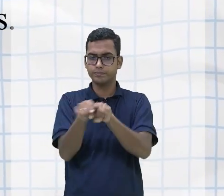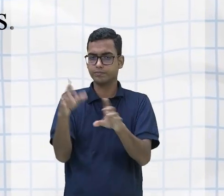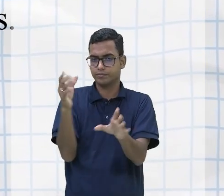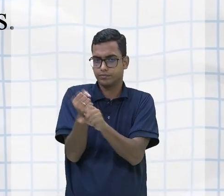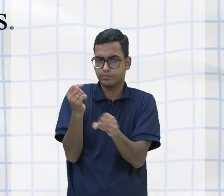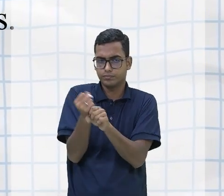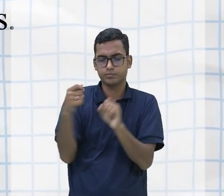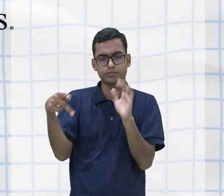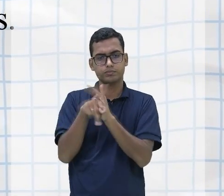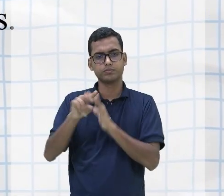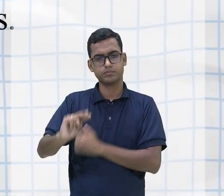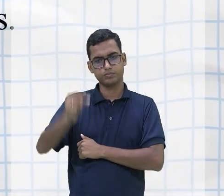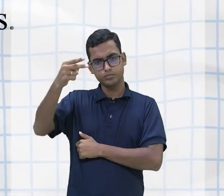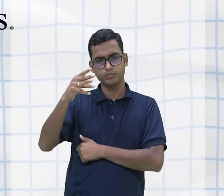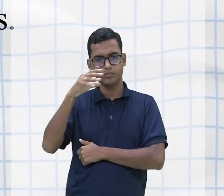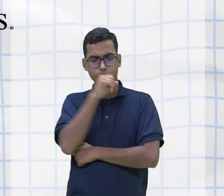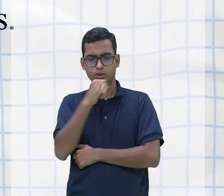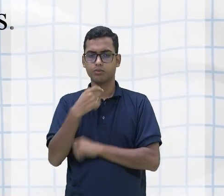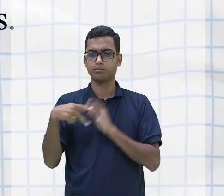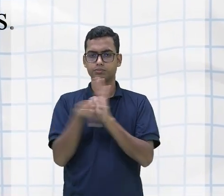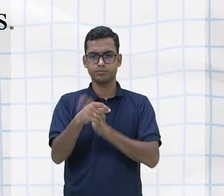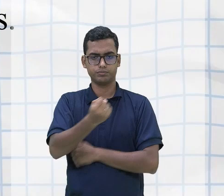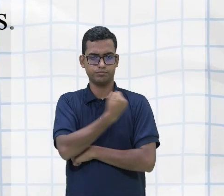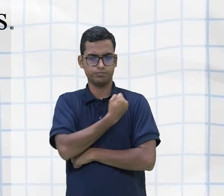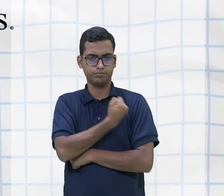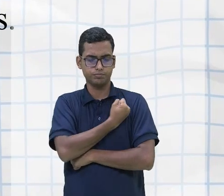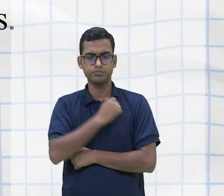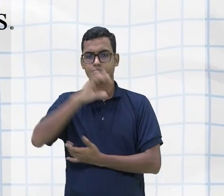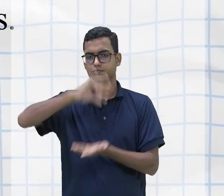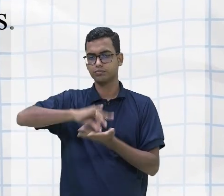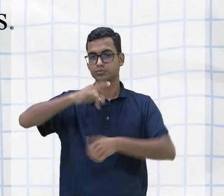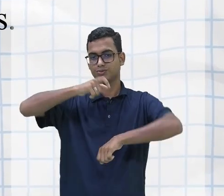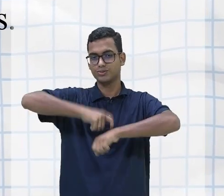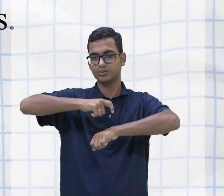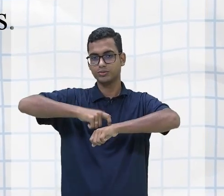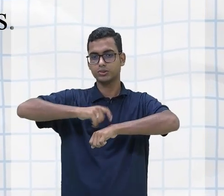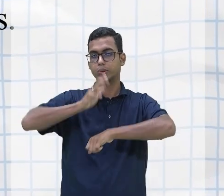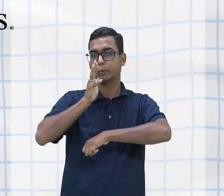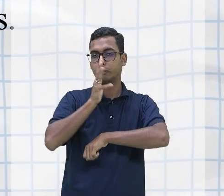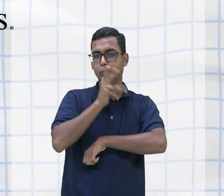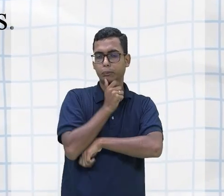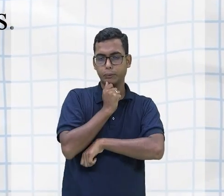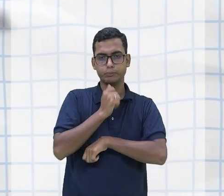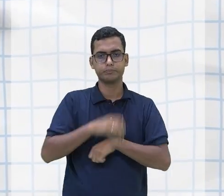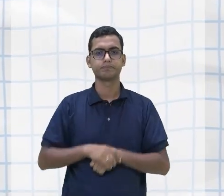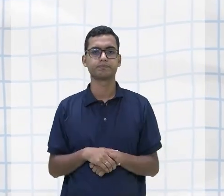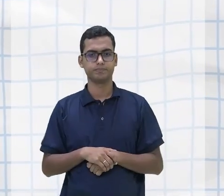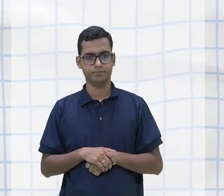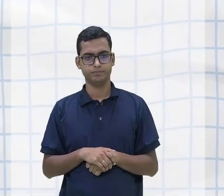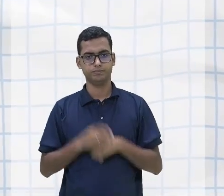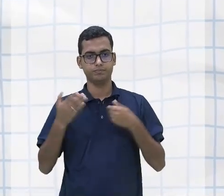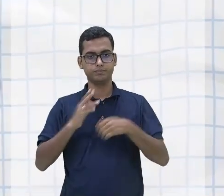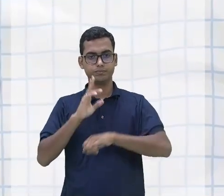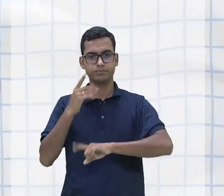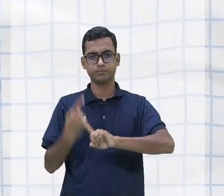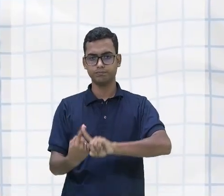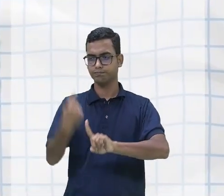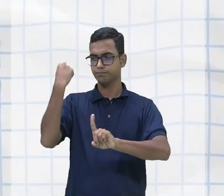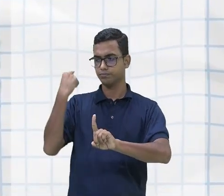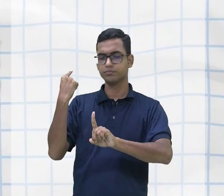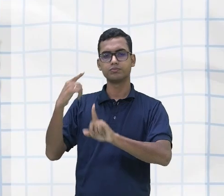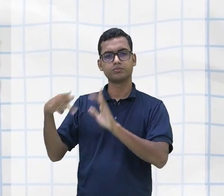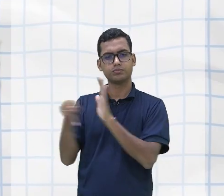uma potência racional de um número racional, o tempo necessário era enorme. Muito antes da invenção